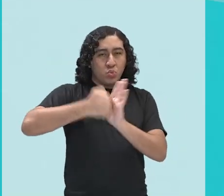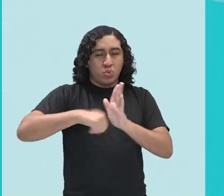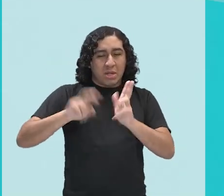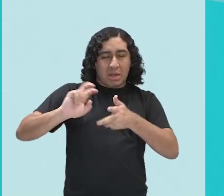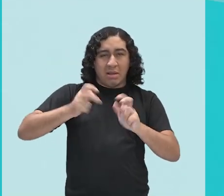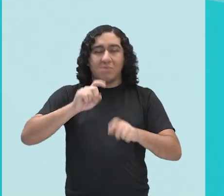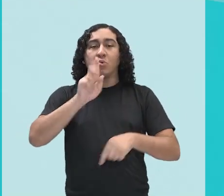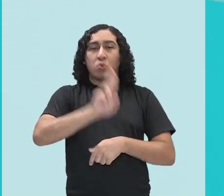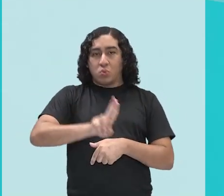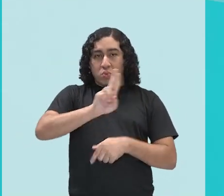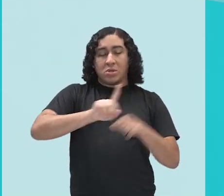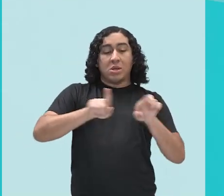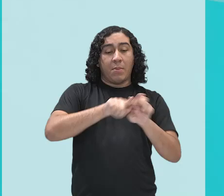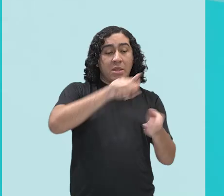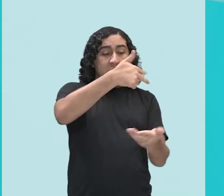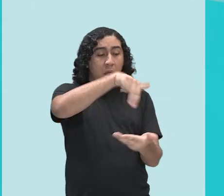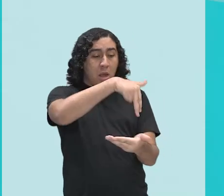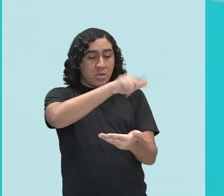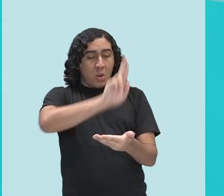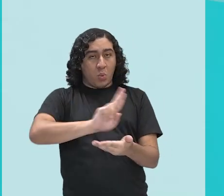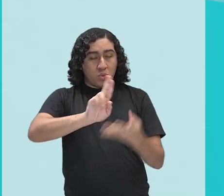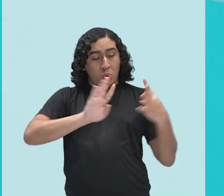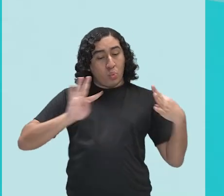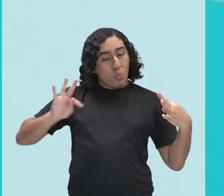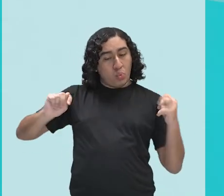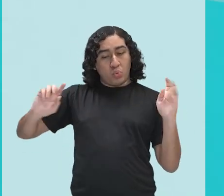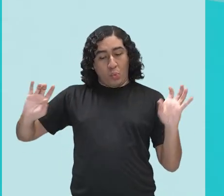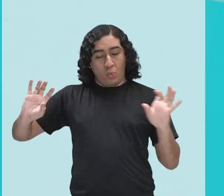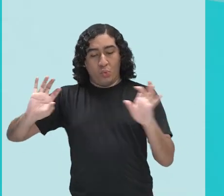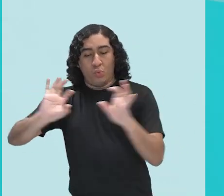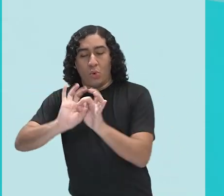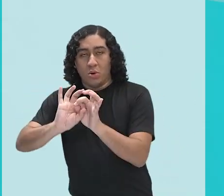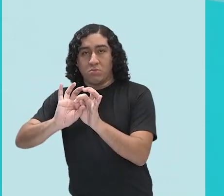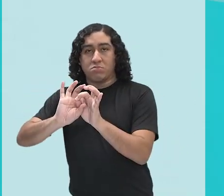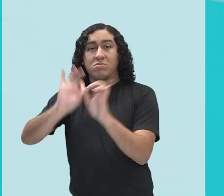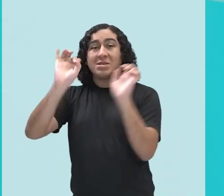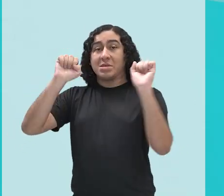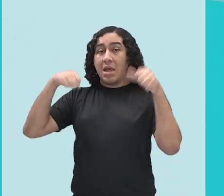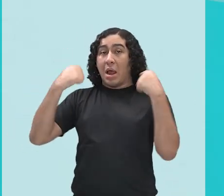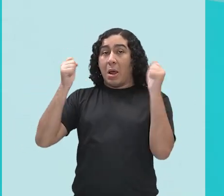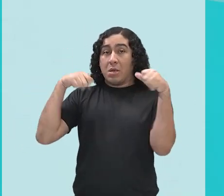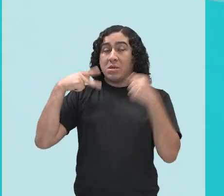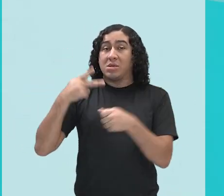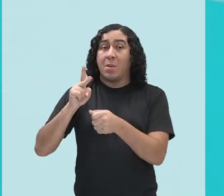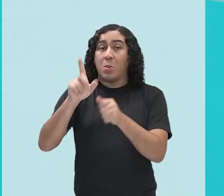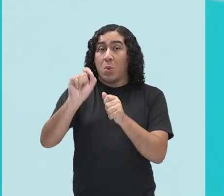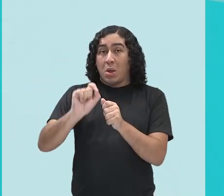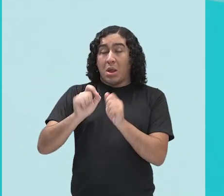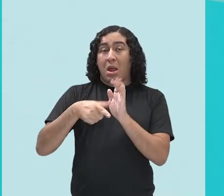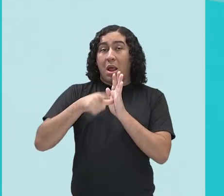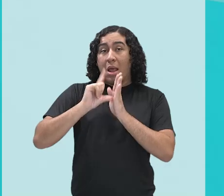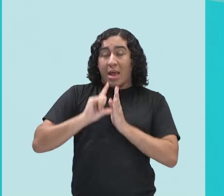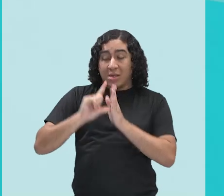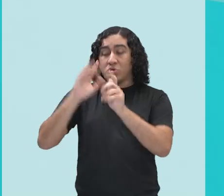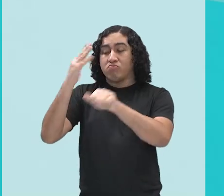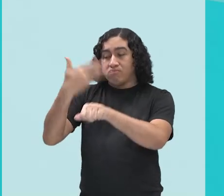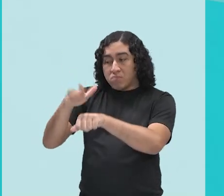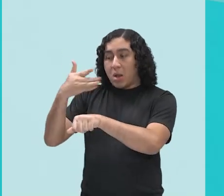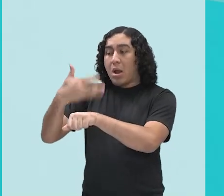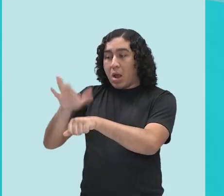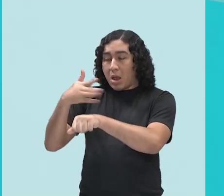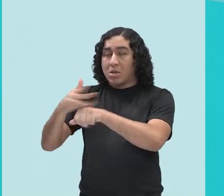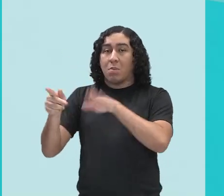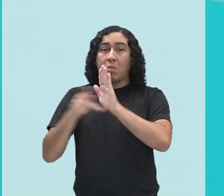danças utilizam ginástica, então está tudo interligado. Tá? A ginástica vai ser justamente aqueles exercícios